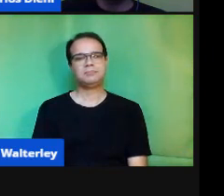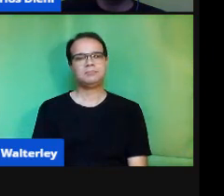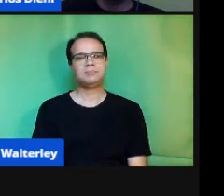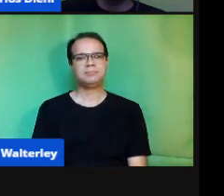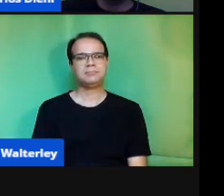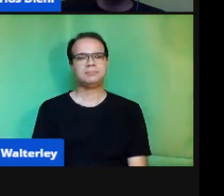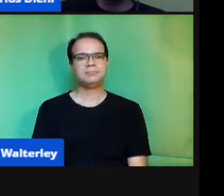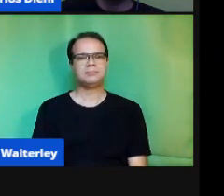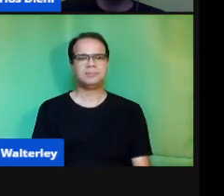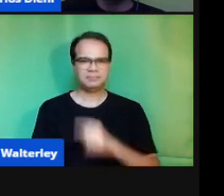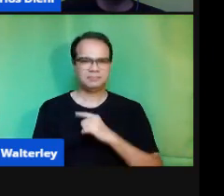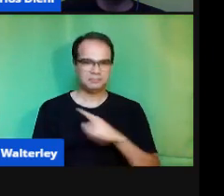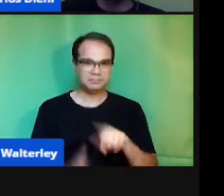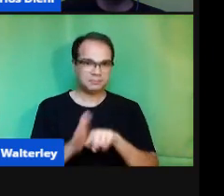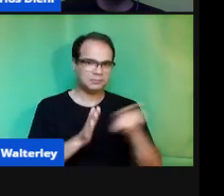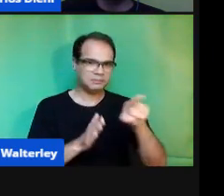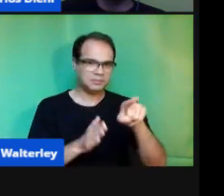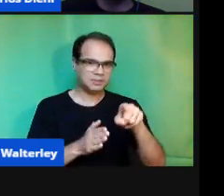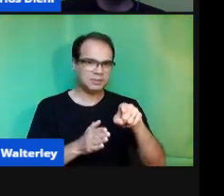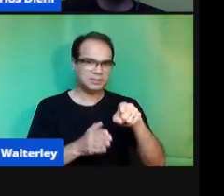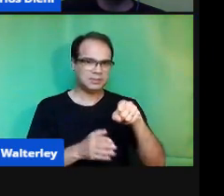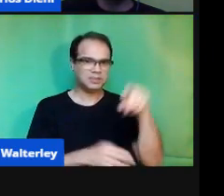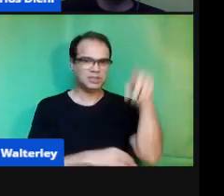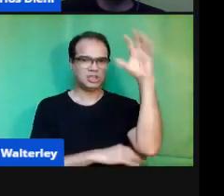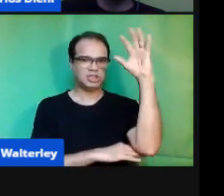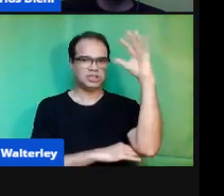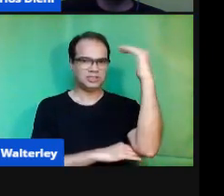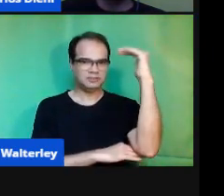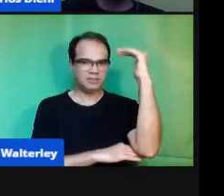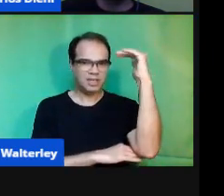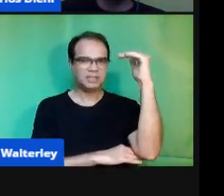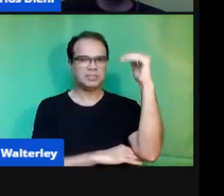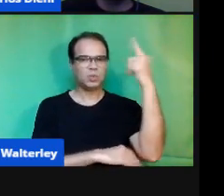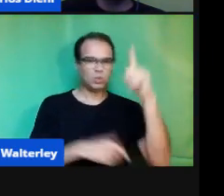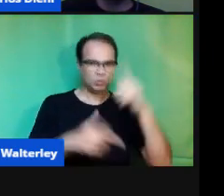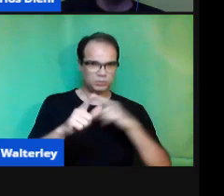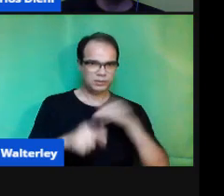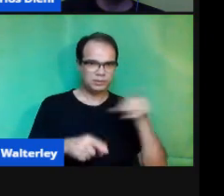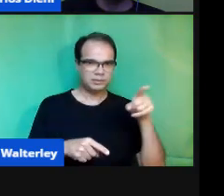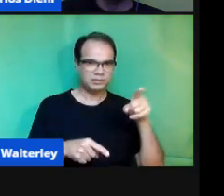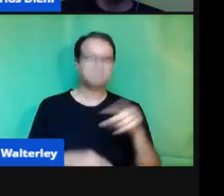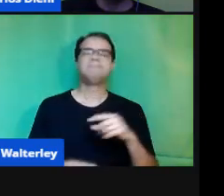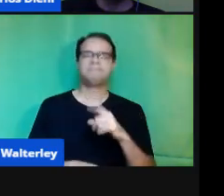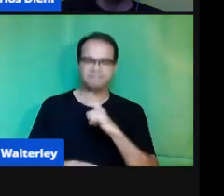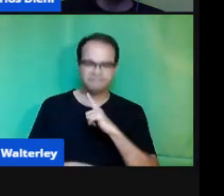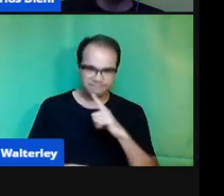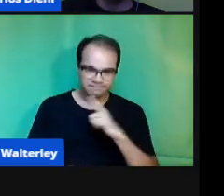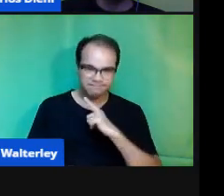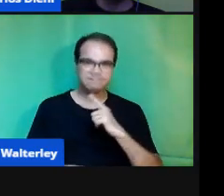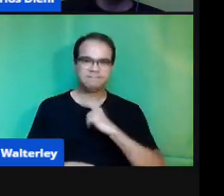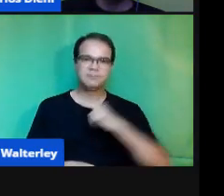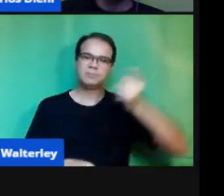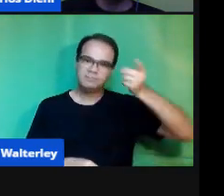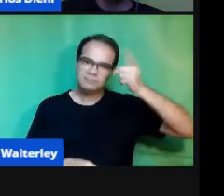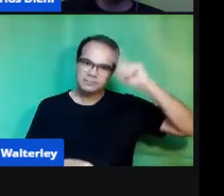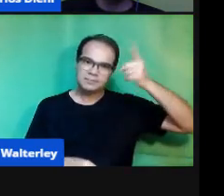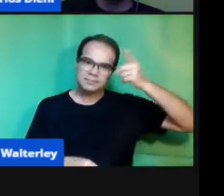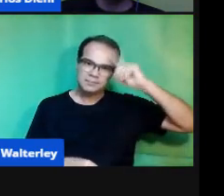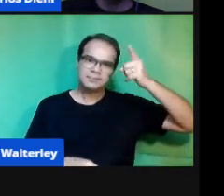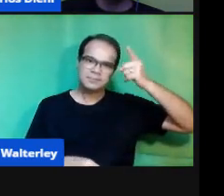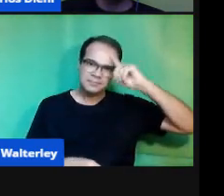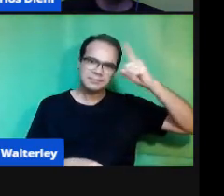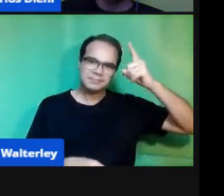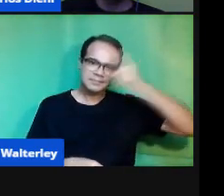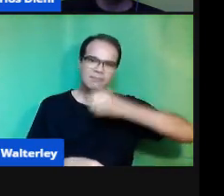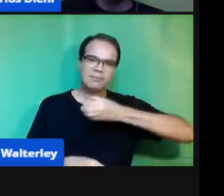para fazer alguma coisa, eu tenho que beber. Normal, eu prefiro nem trabalhar. Eu bebo, por isso que eu falei com eles, eu bebo todo dia. Porque eu tenho que trabalhar todo dia, porque eu tenho